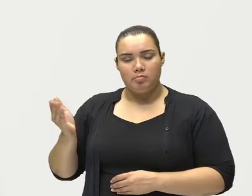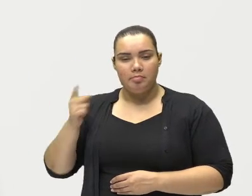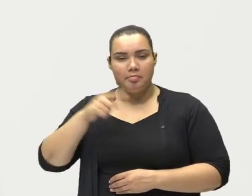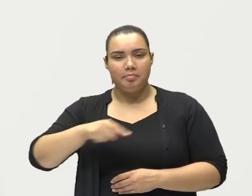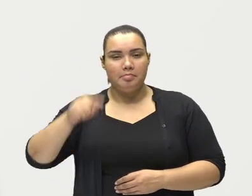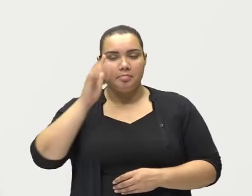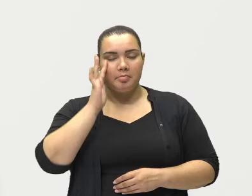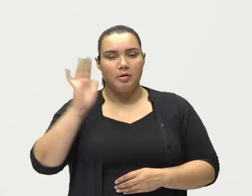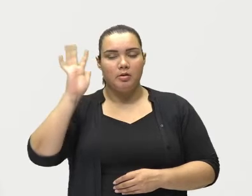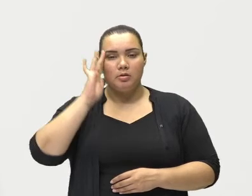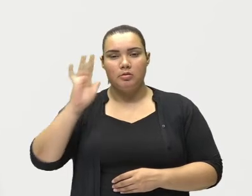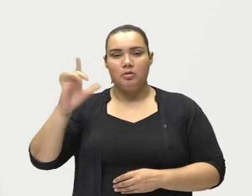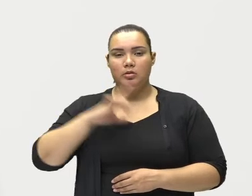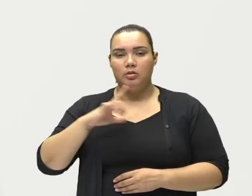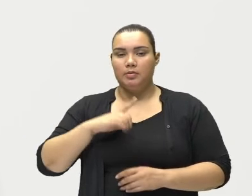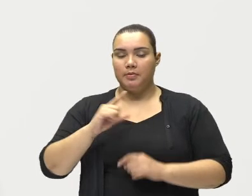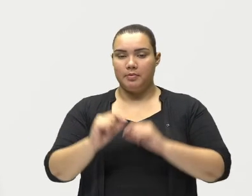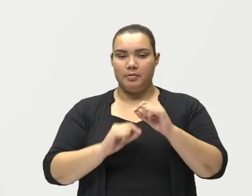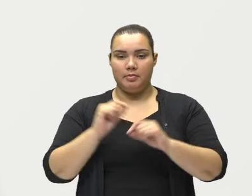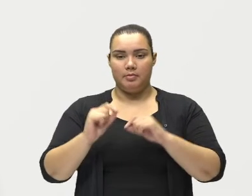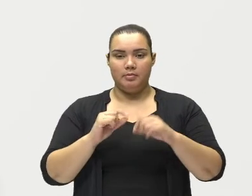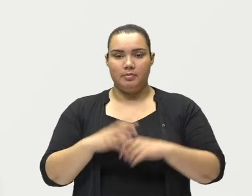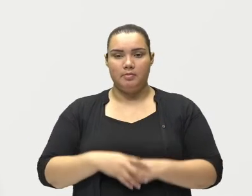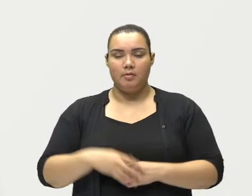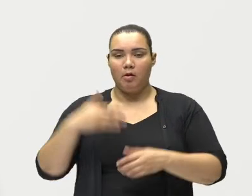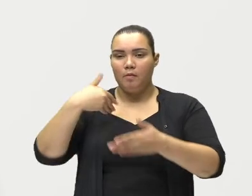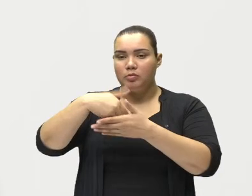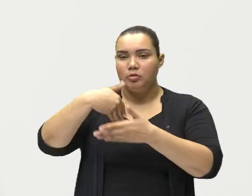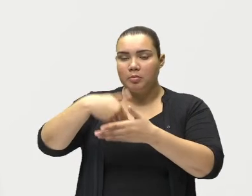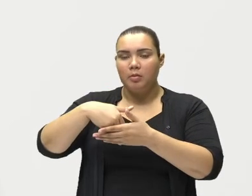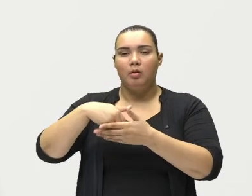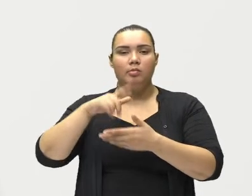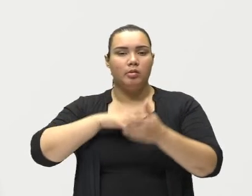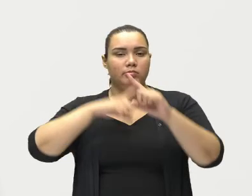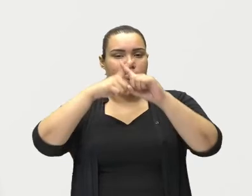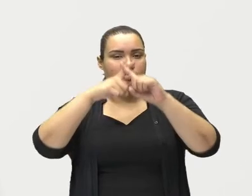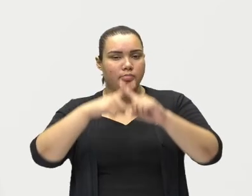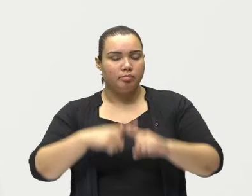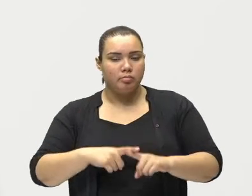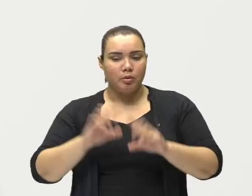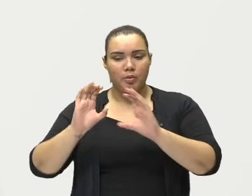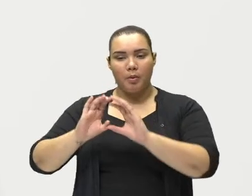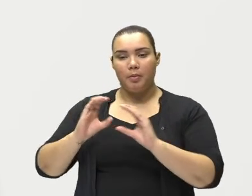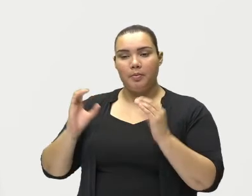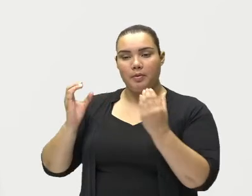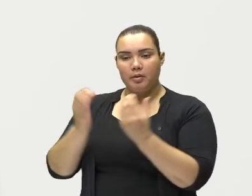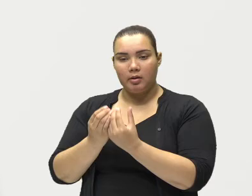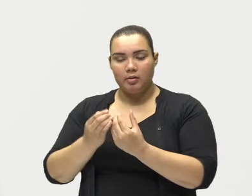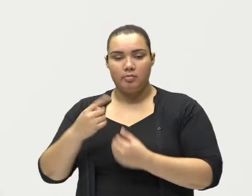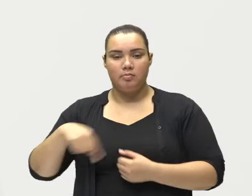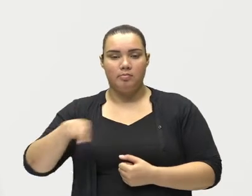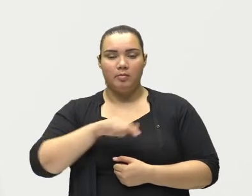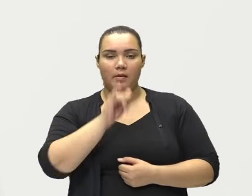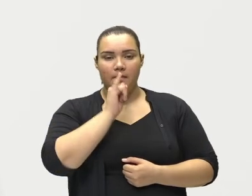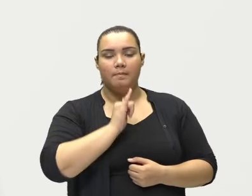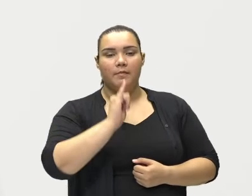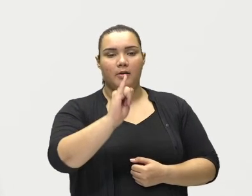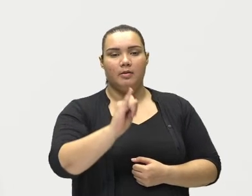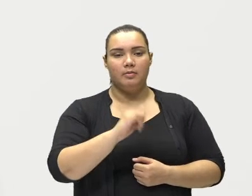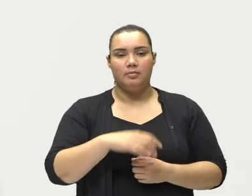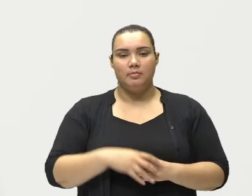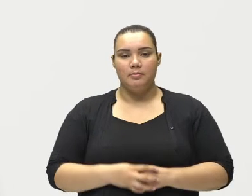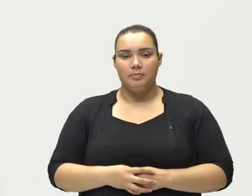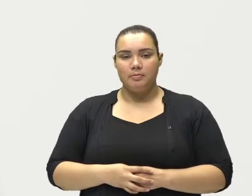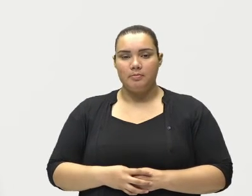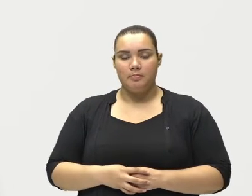você tá lá na partida de futebol, lá da sua comunidade, aí você mete essa aqui, olha